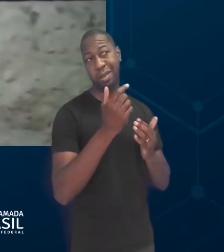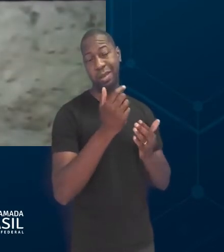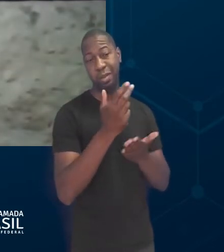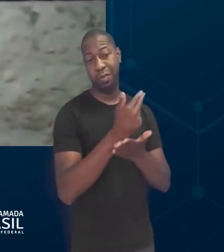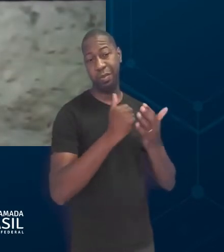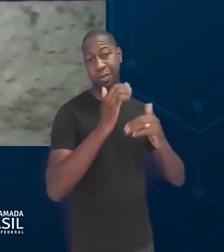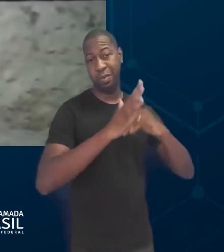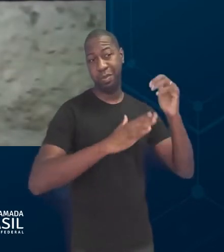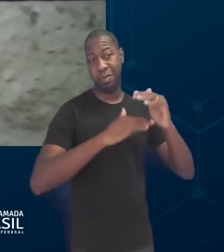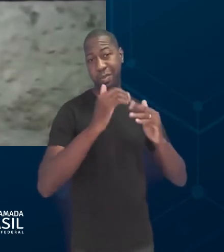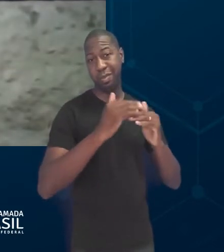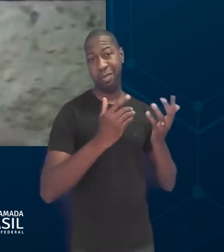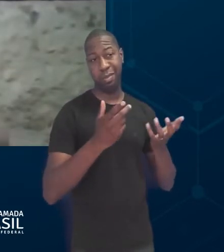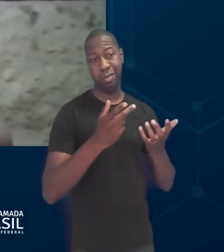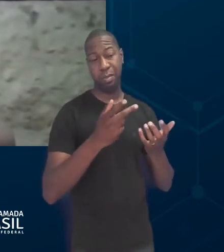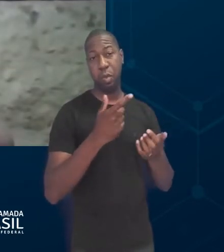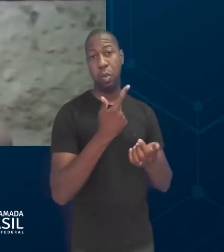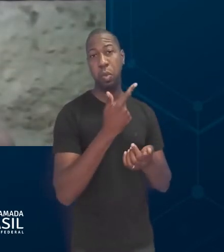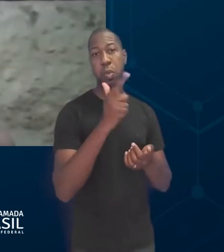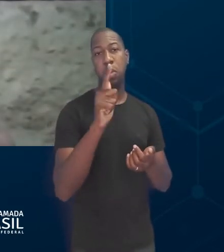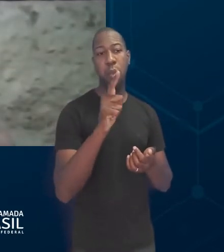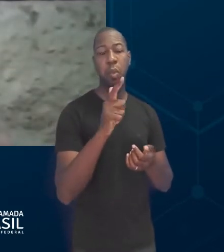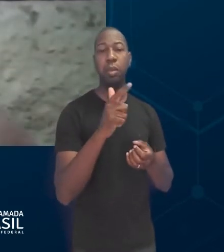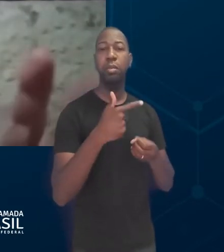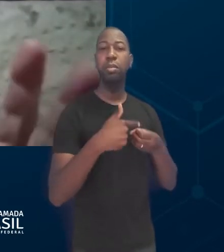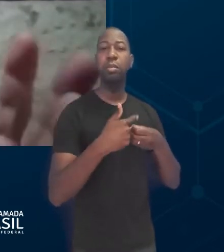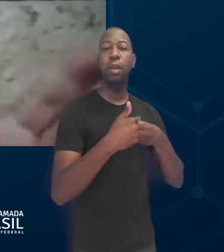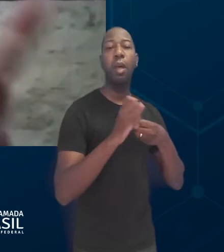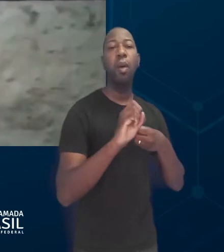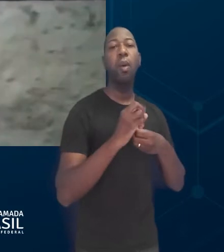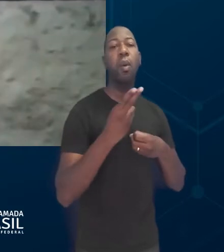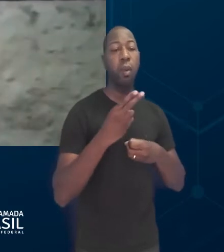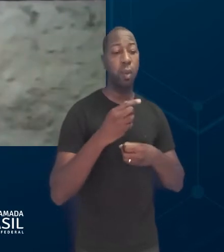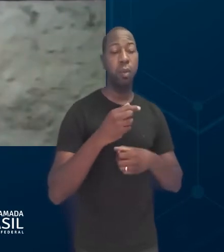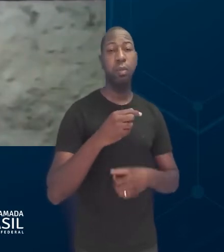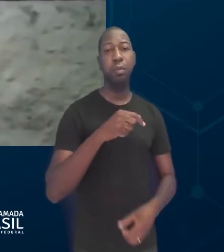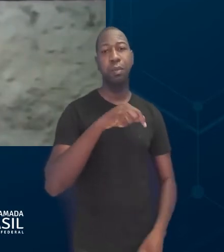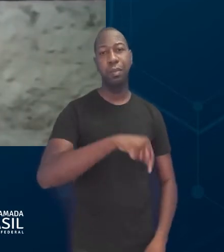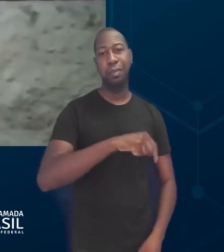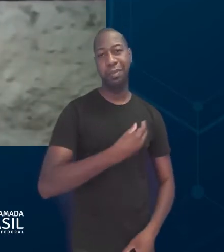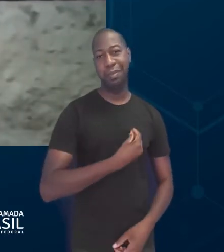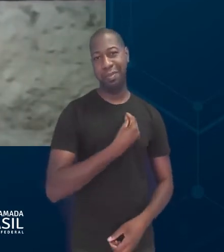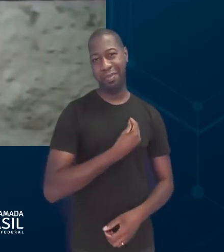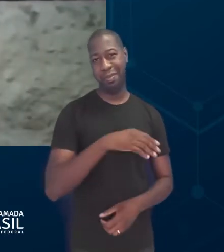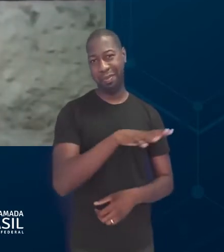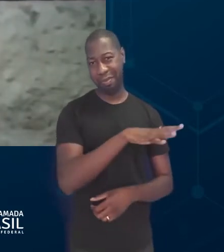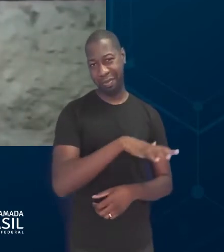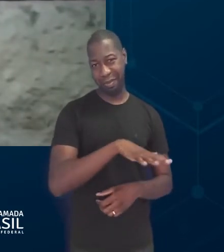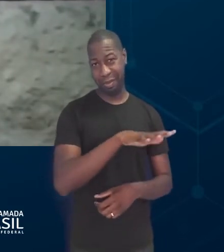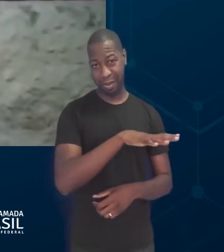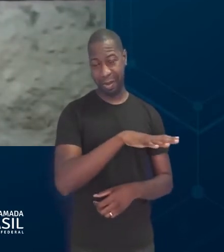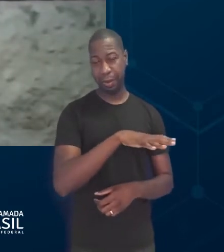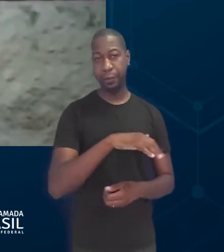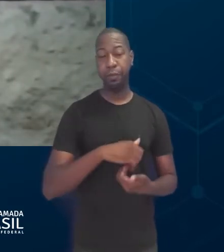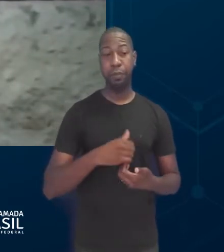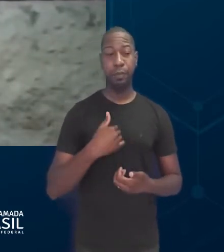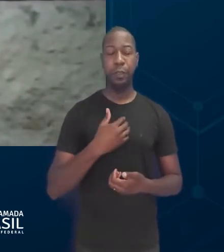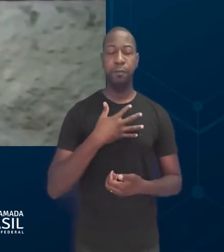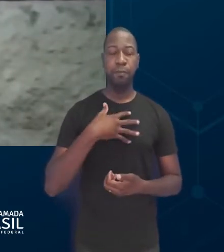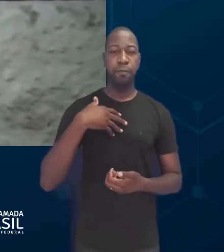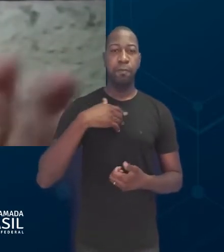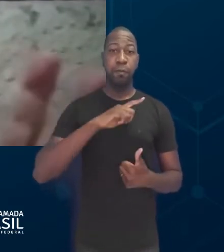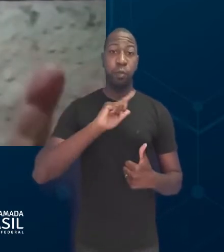moradores locais. Eu sou muito agradecido de participar desse evento desde a sua primeira